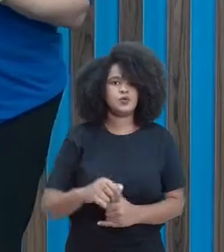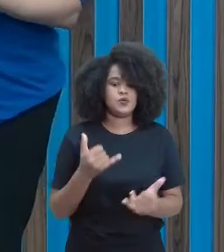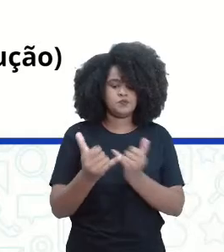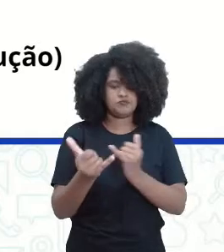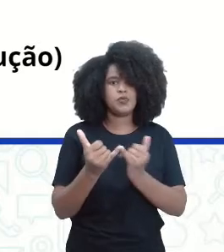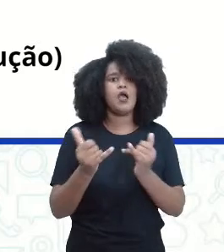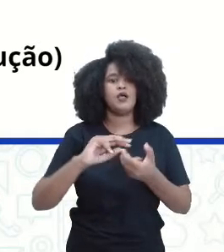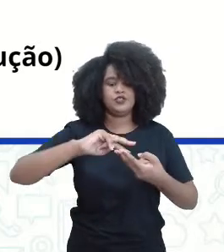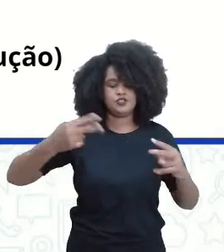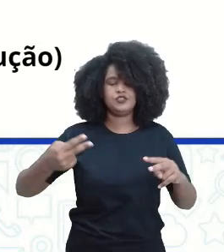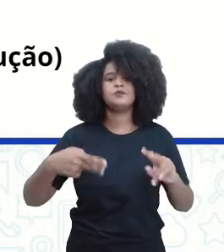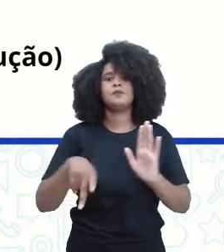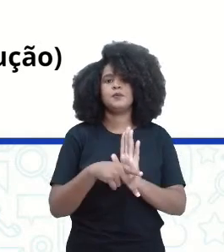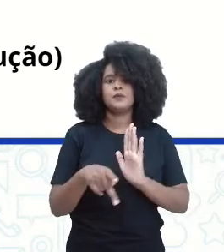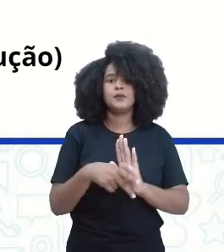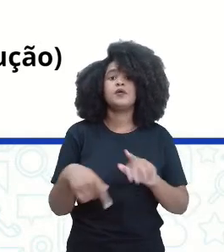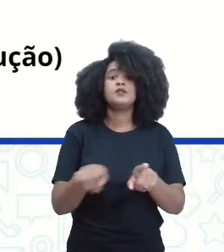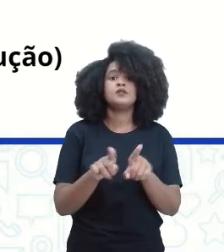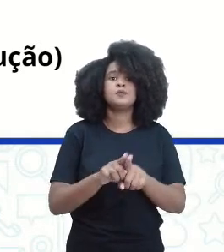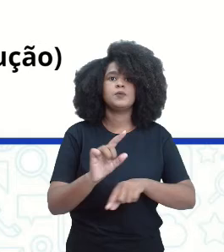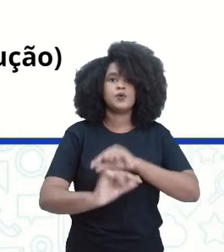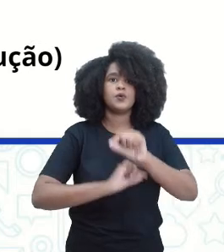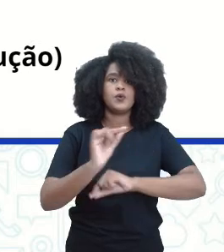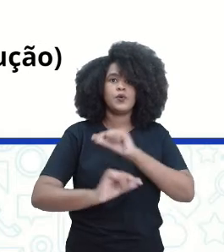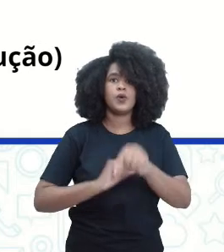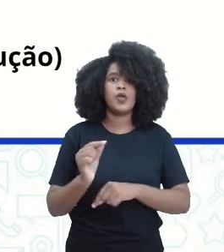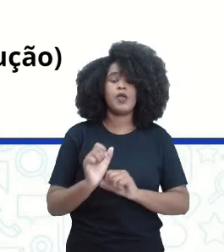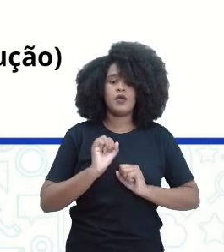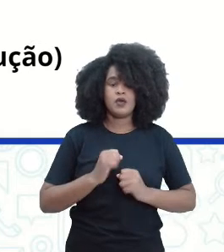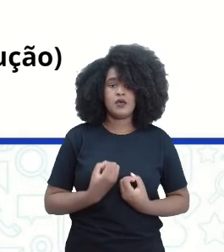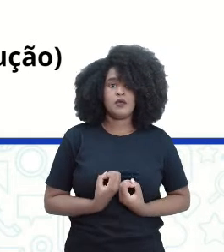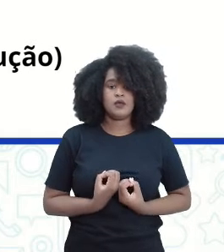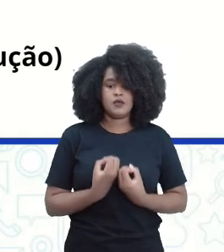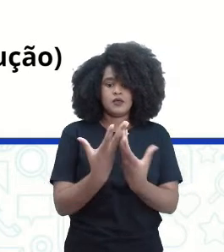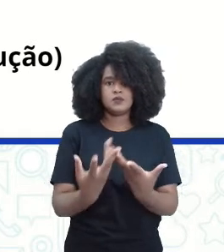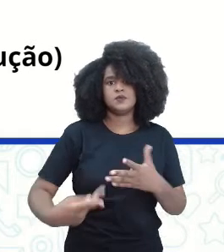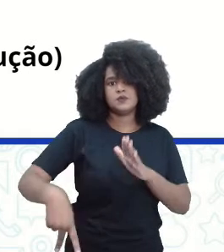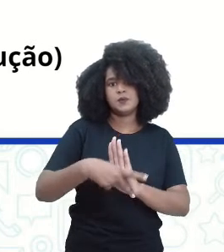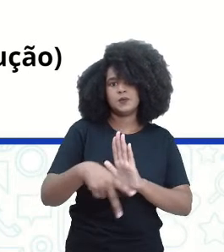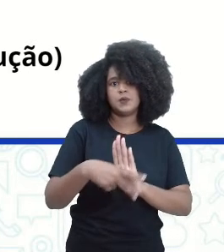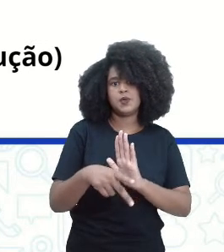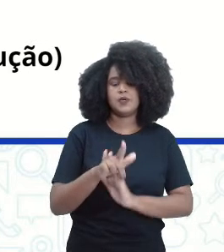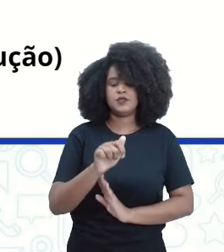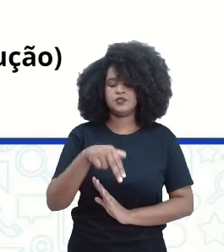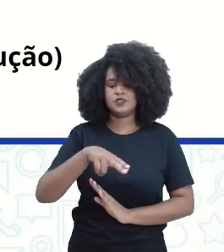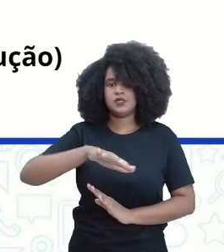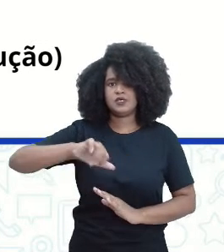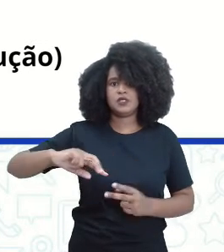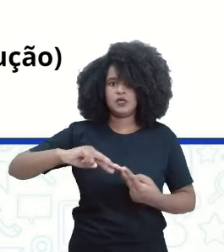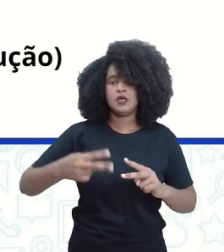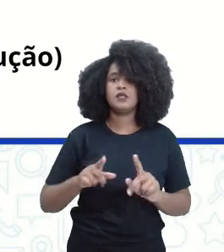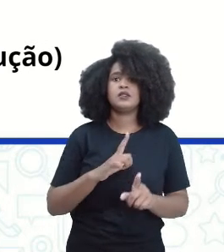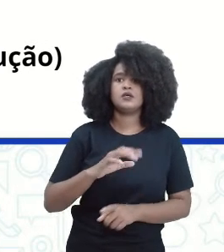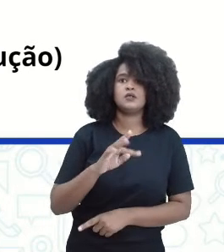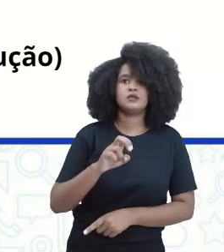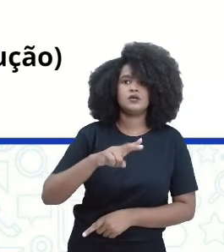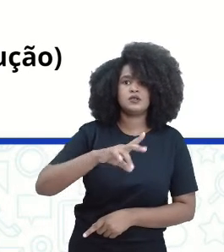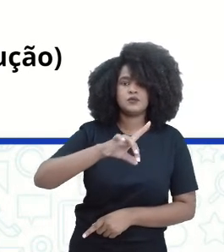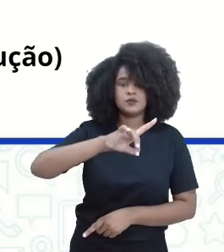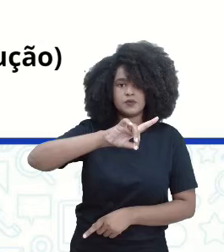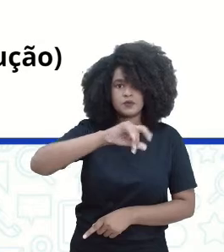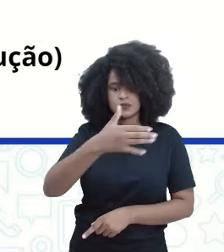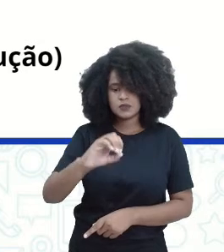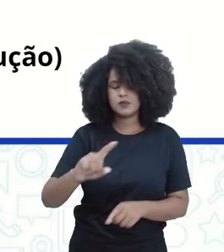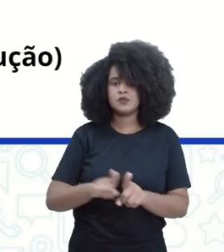tá? E mesmo processo de expressão gênica, tendo aí a tradução e a transcrição, que a gente já